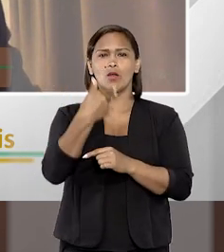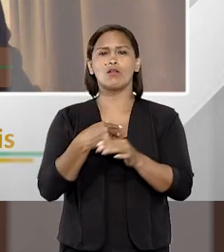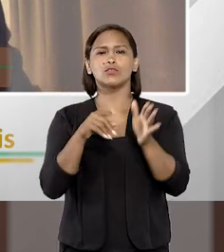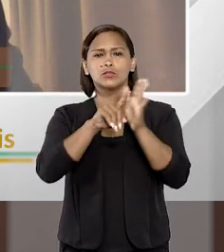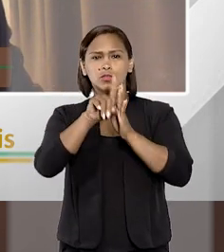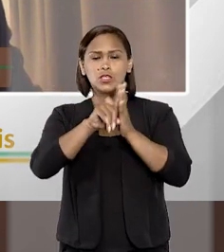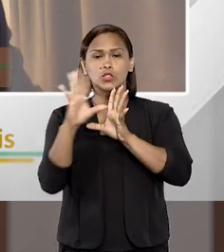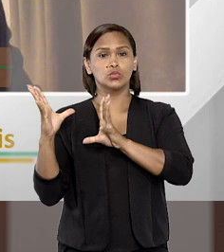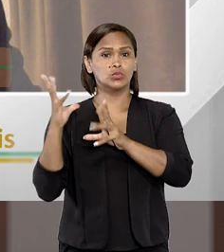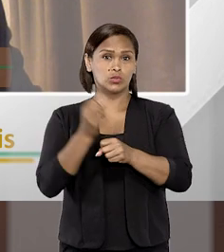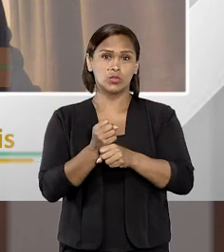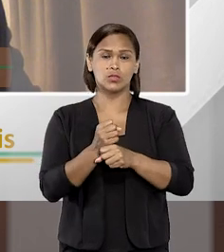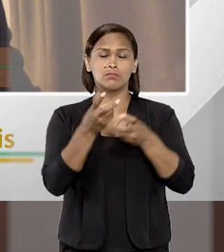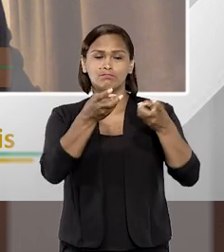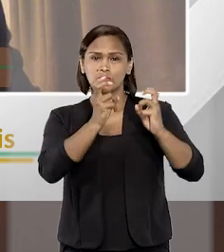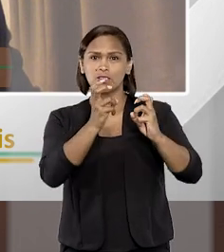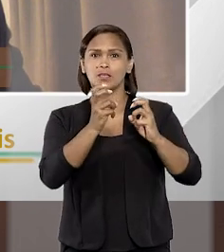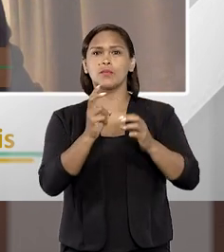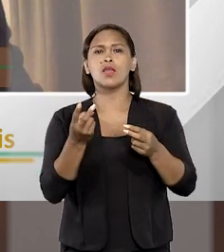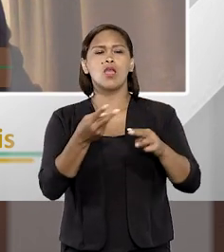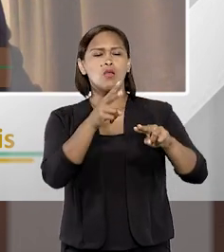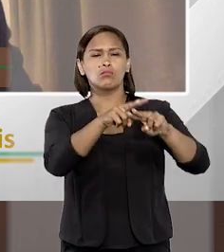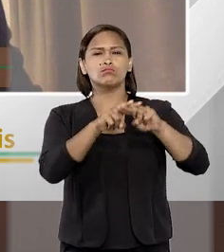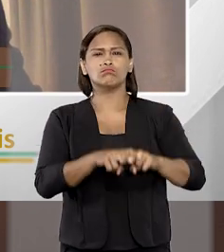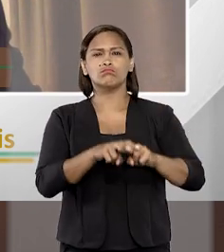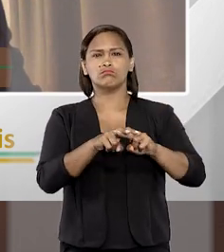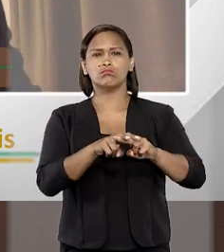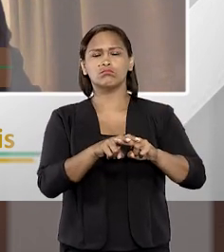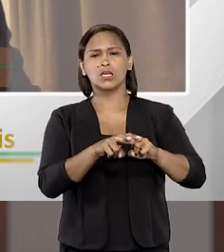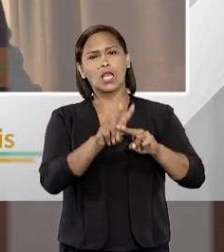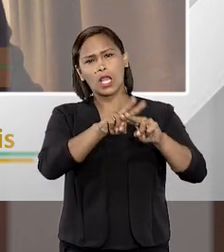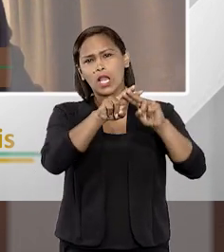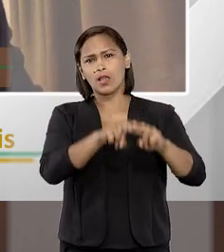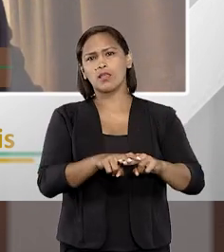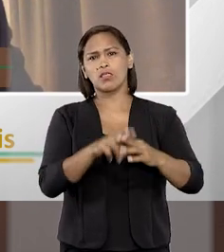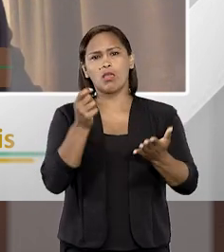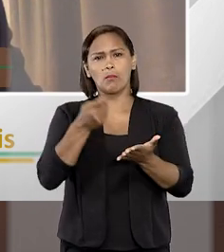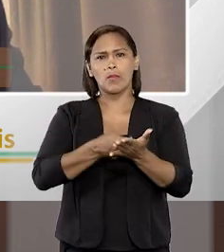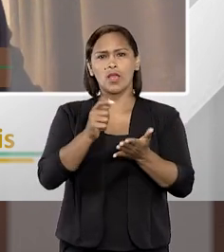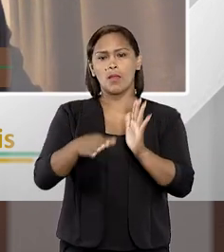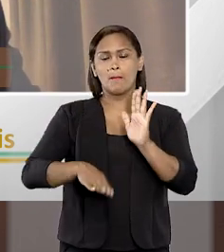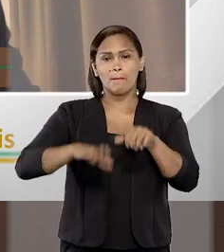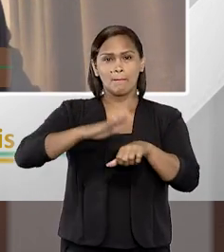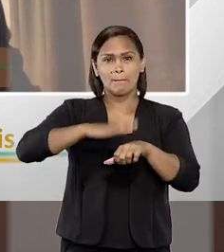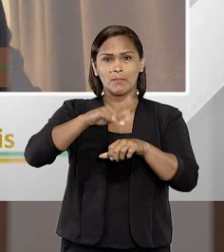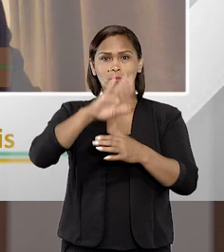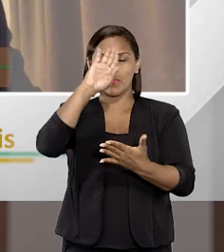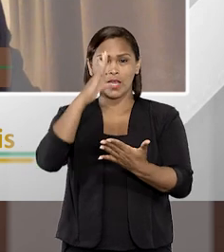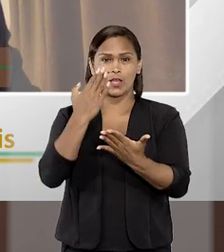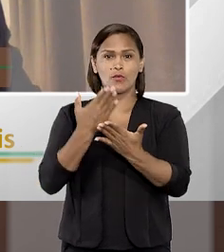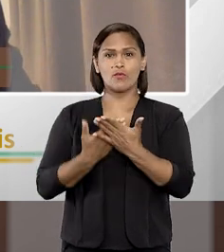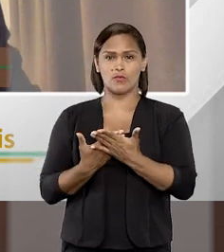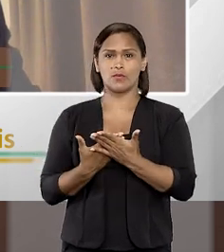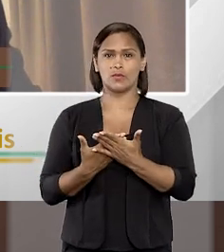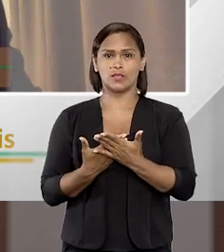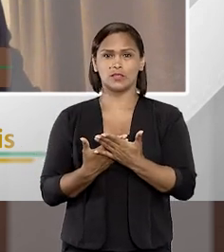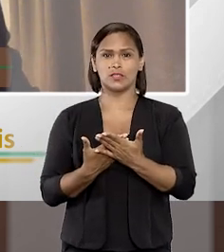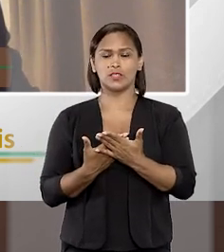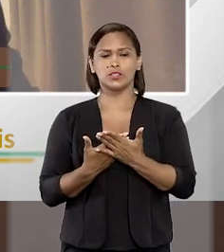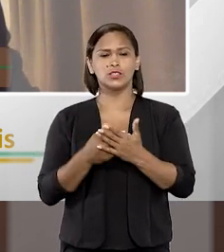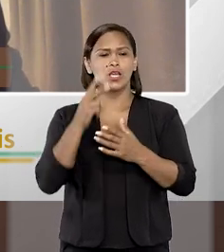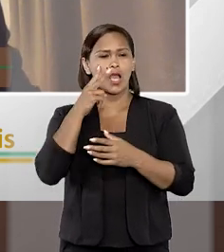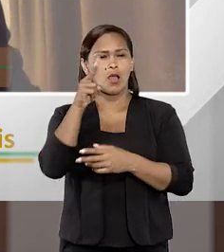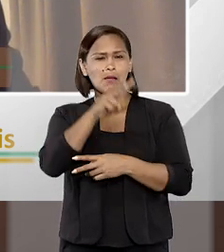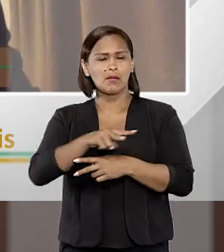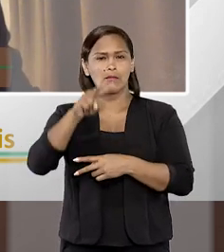Minas Gerais observados em uma cadeia de Custódia que traga mais confiabilidade ao